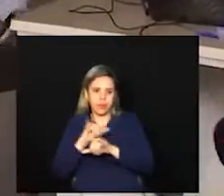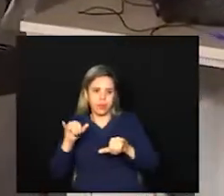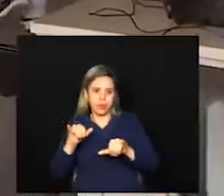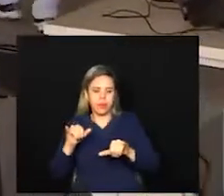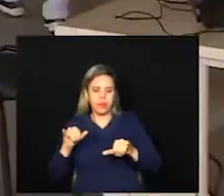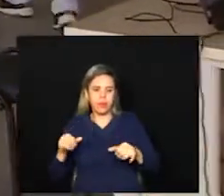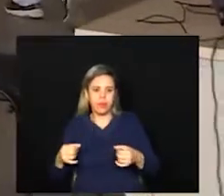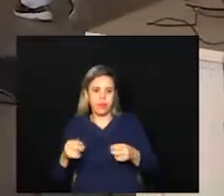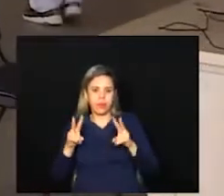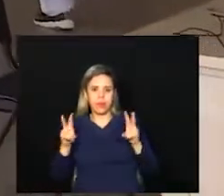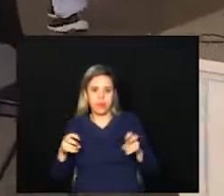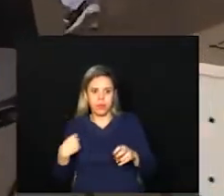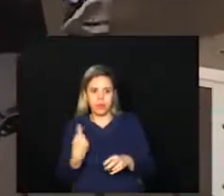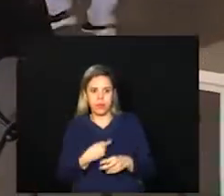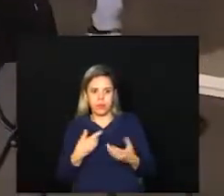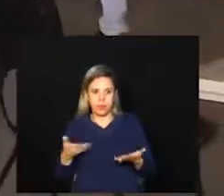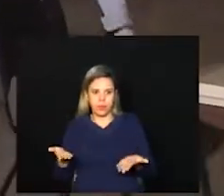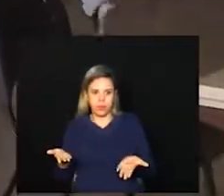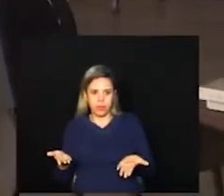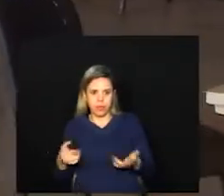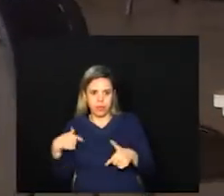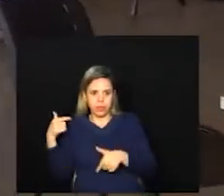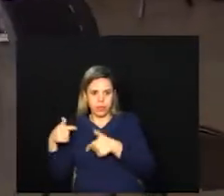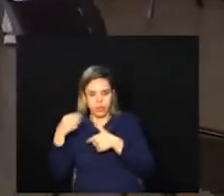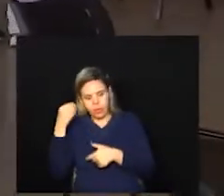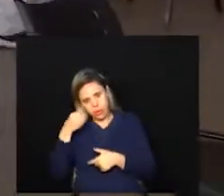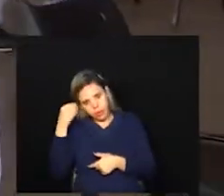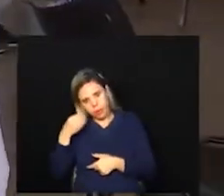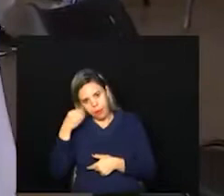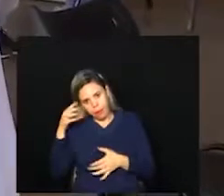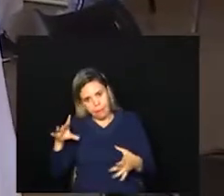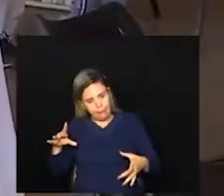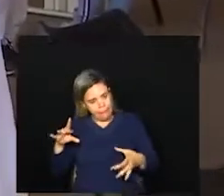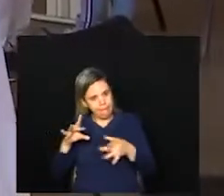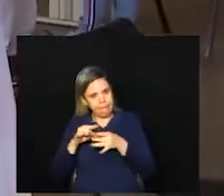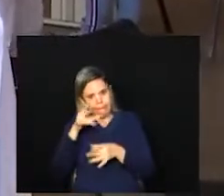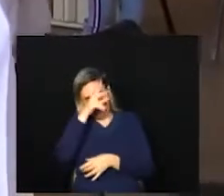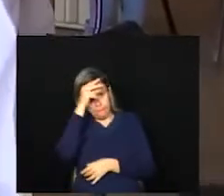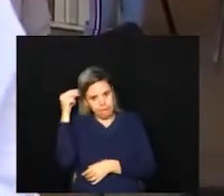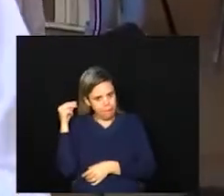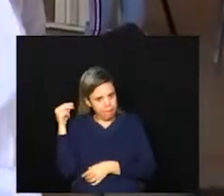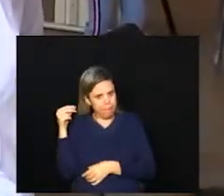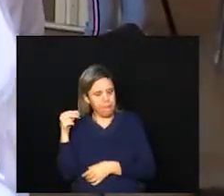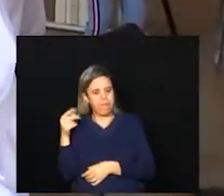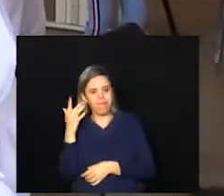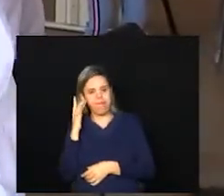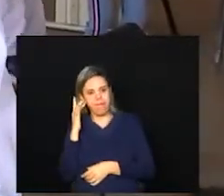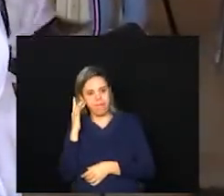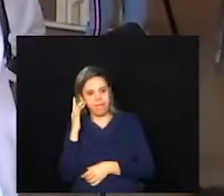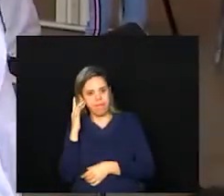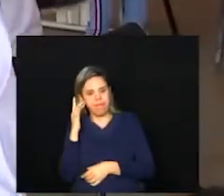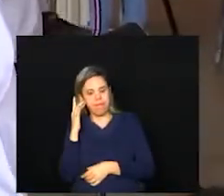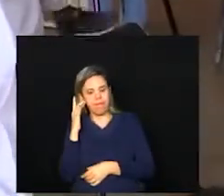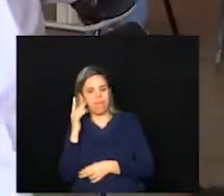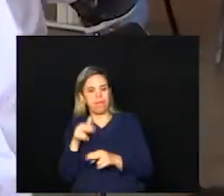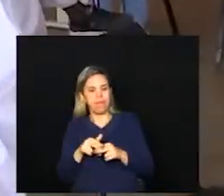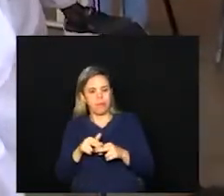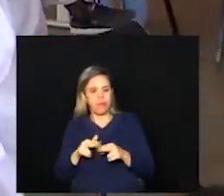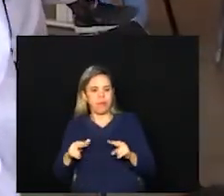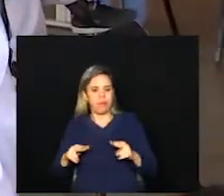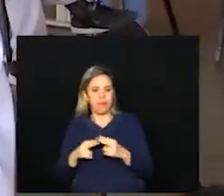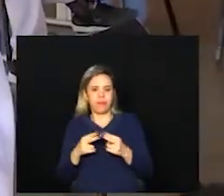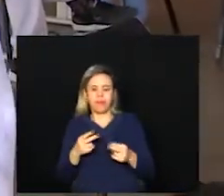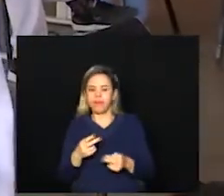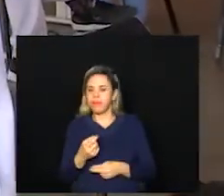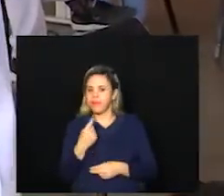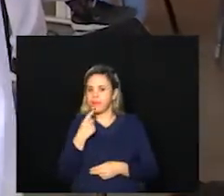um pouquinho, né, da nossa trajetória aí de parceria com a Prefeitura. Acho que vem pelo fato da Unimed Campinas ter